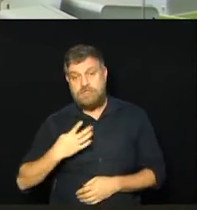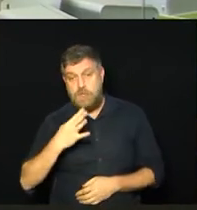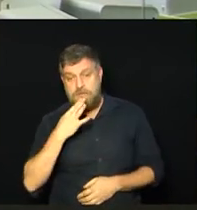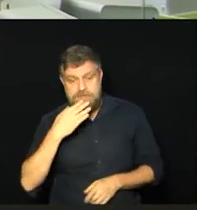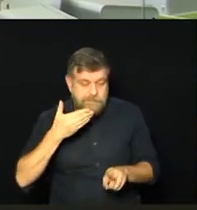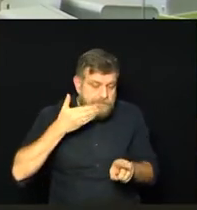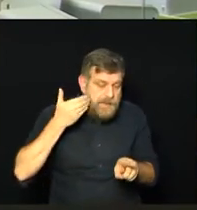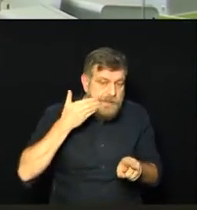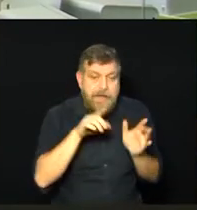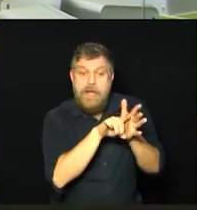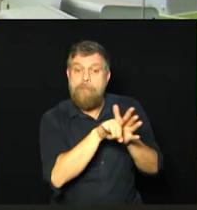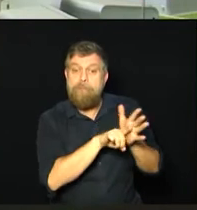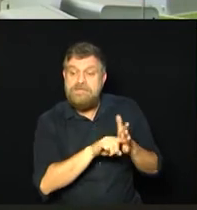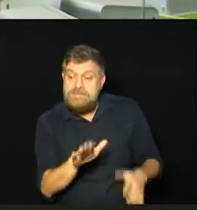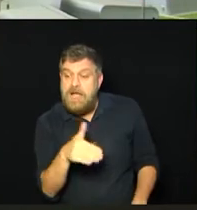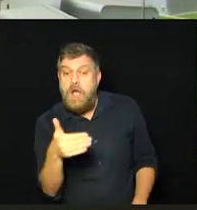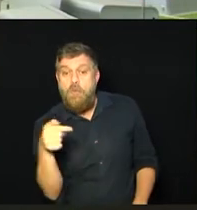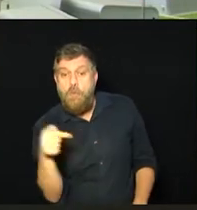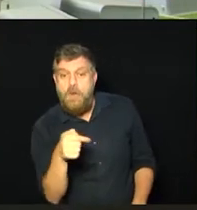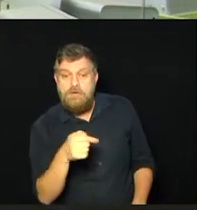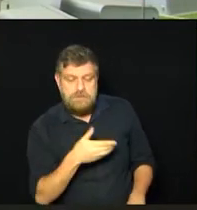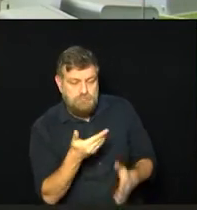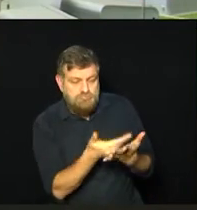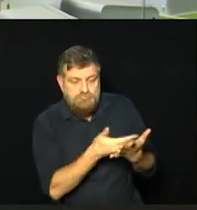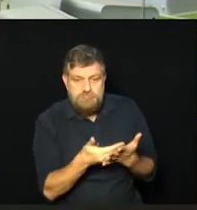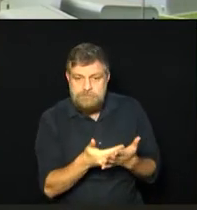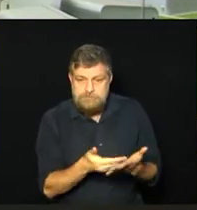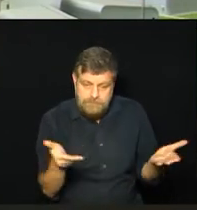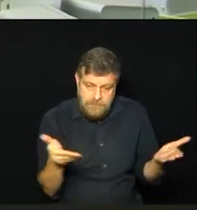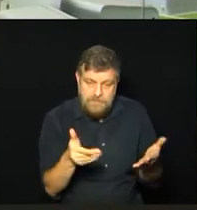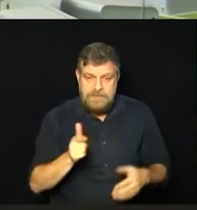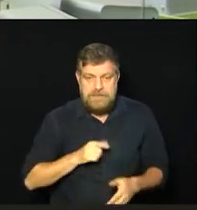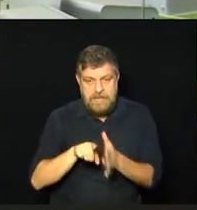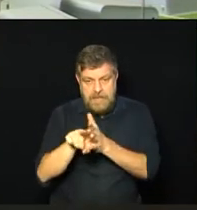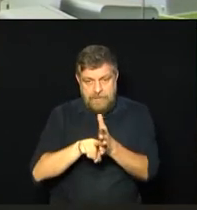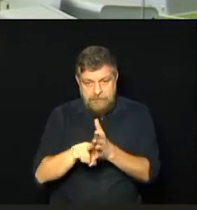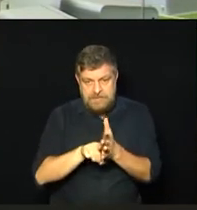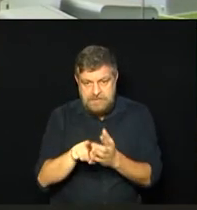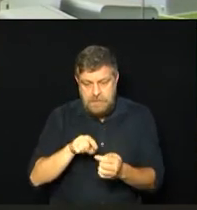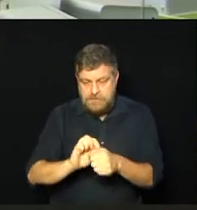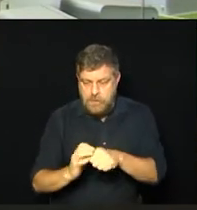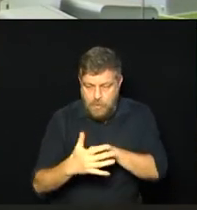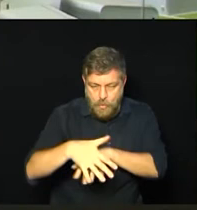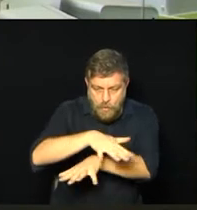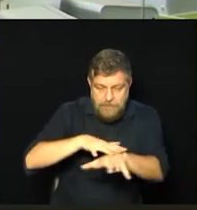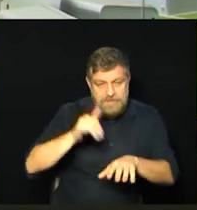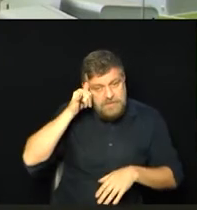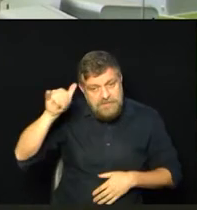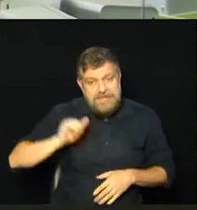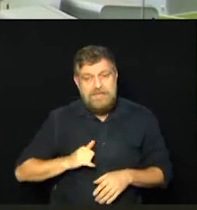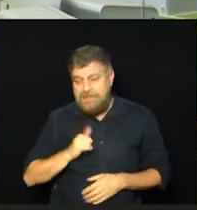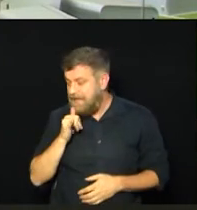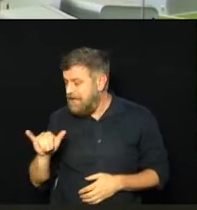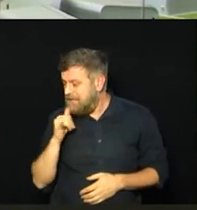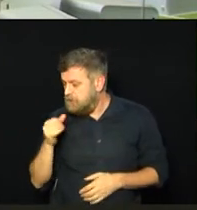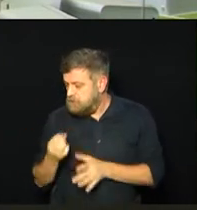melhor quais são as pesquisas que estão sendo desenvolvidas aqui nesse momento. Tem pesquisa, inclusive, de combate à Covid, tem pesquisa de geração de